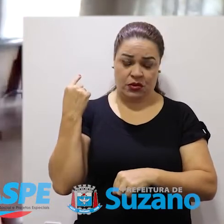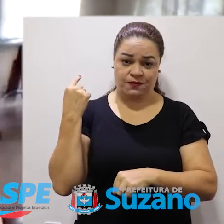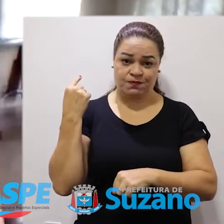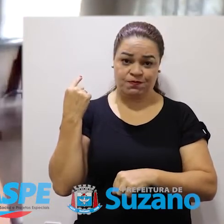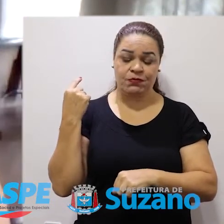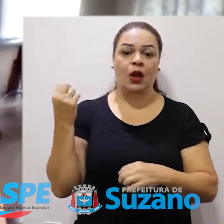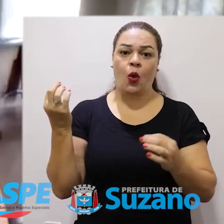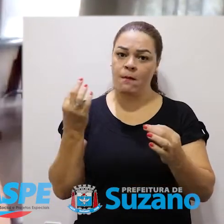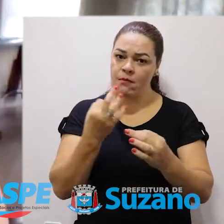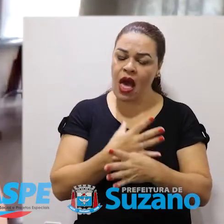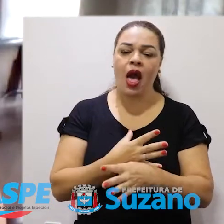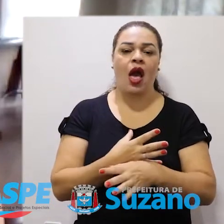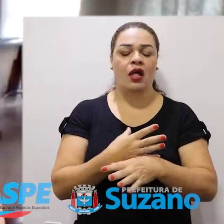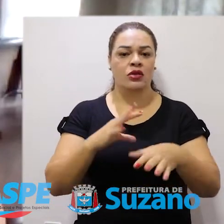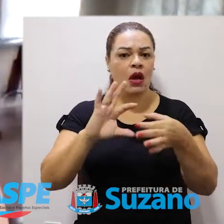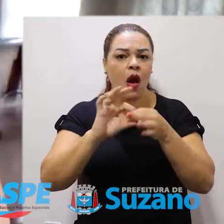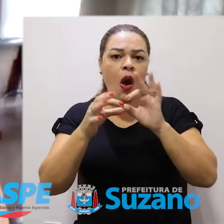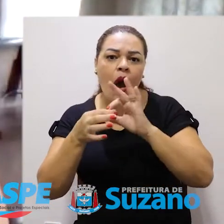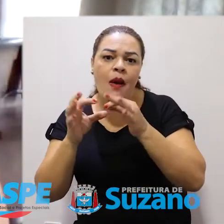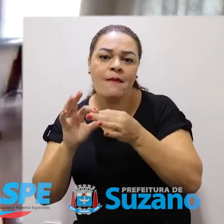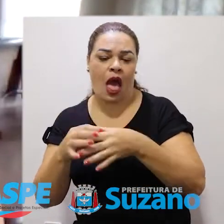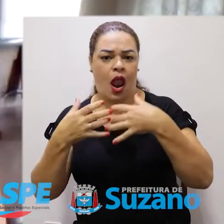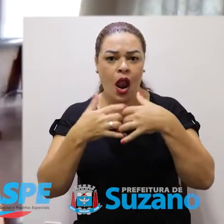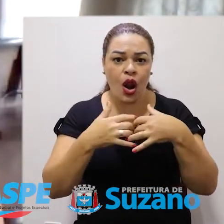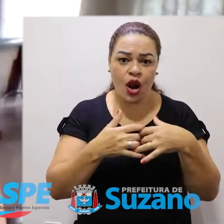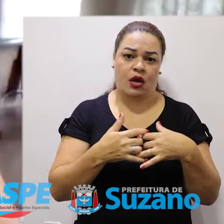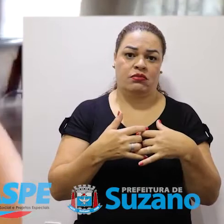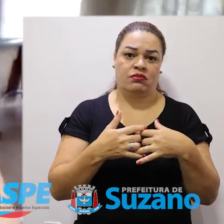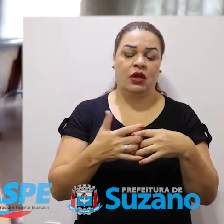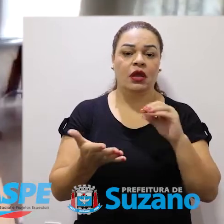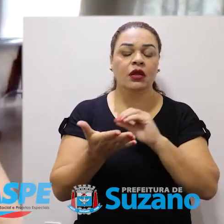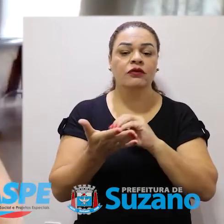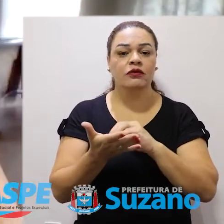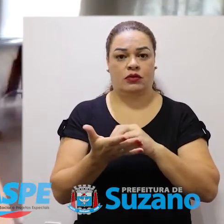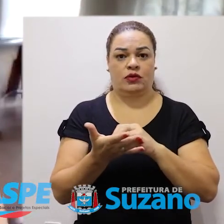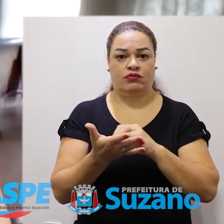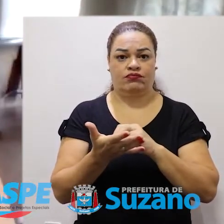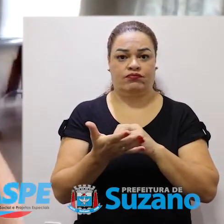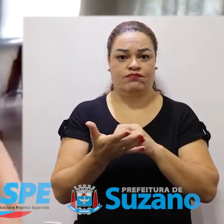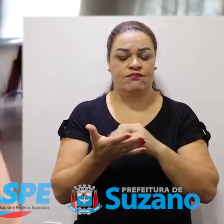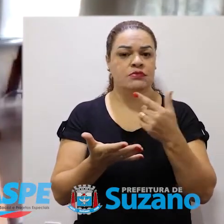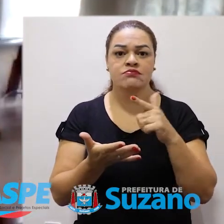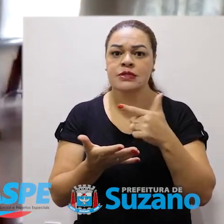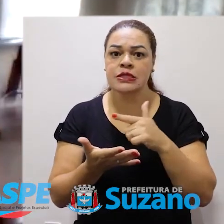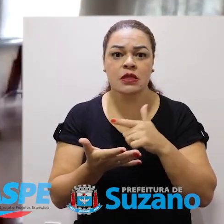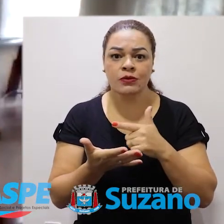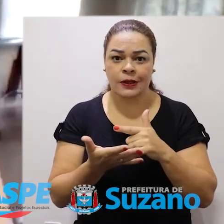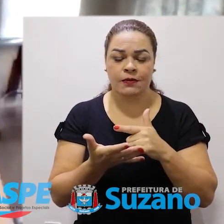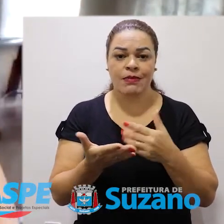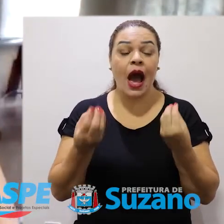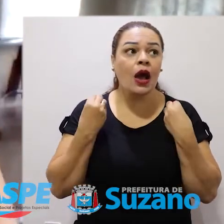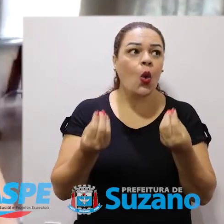língua, sim, completa, complexa, né? E que dá conta de muitas coisas e não tem nenhuma. Aí você diz,